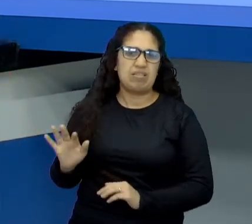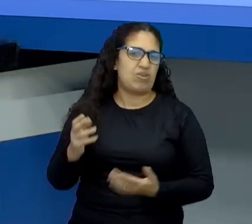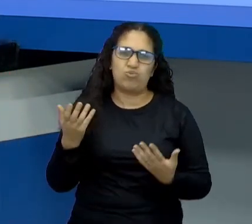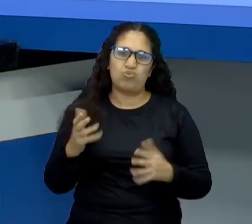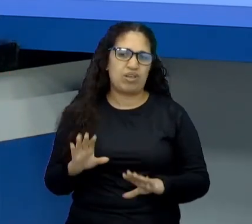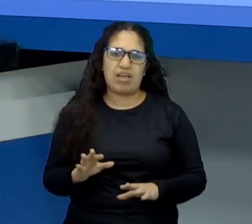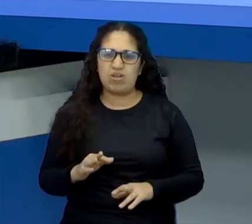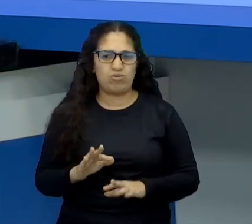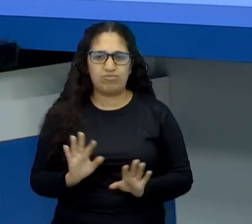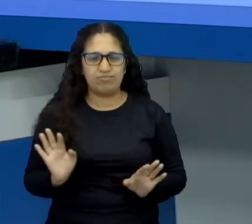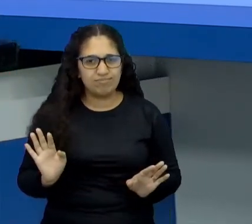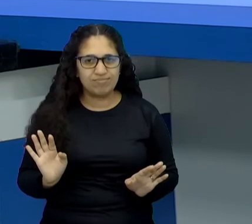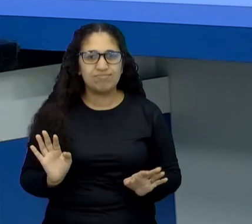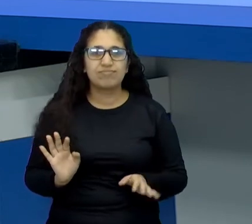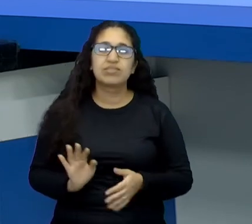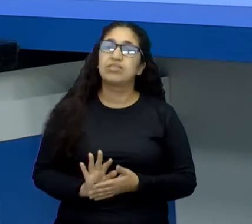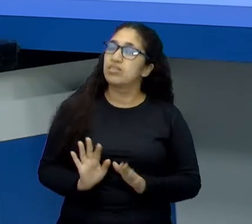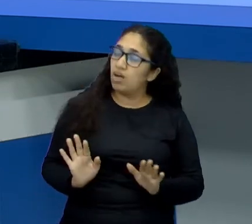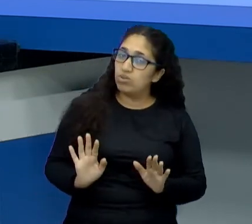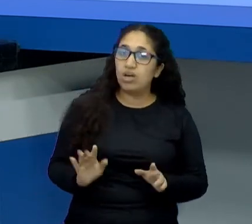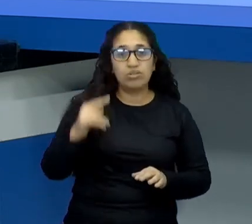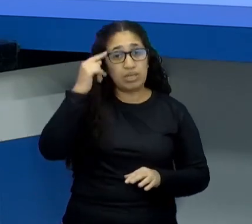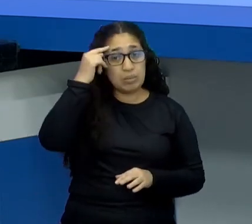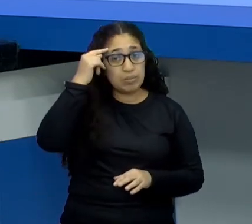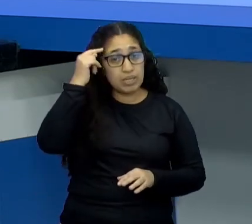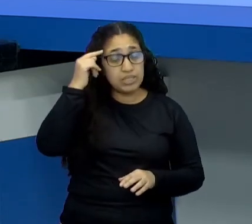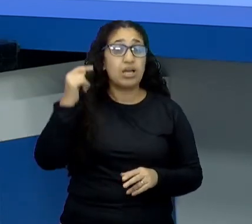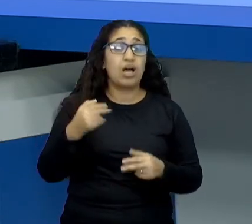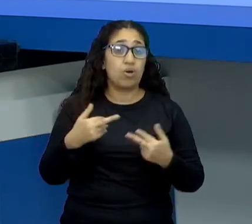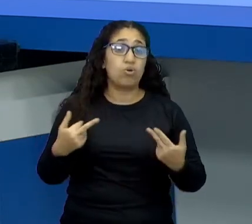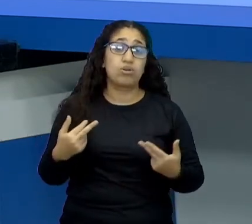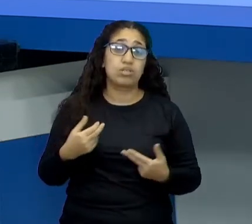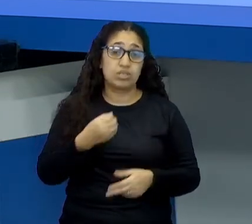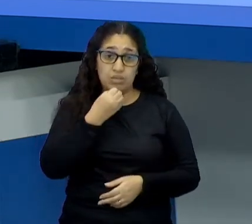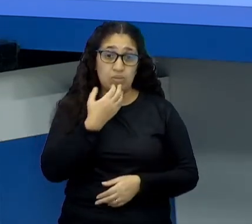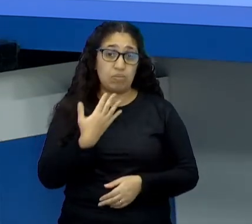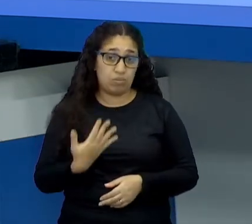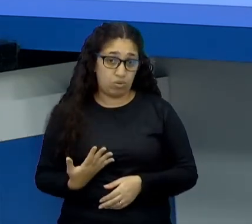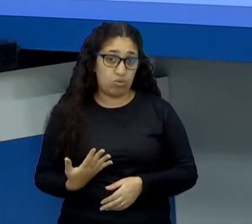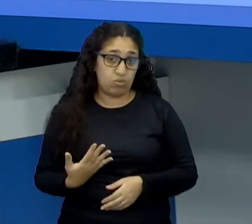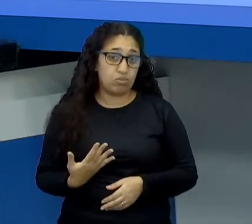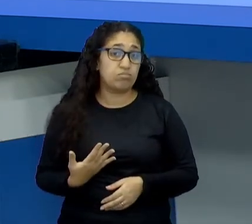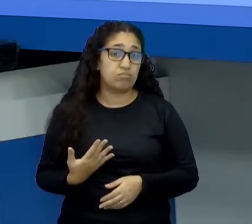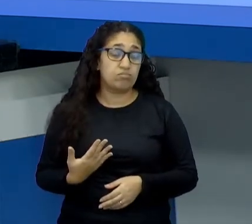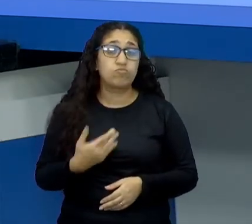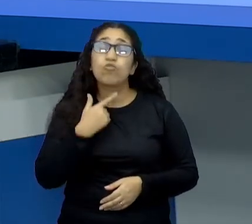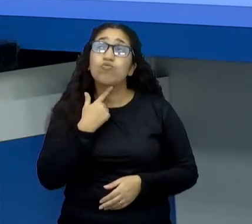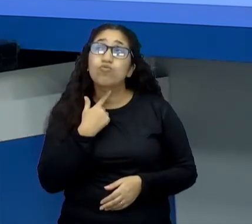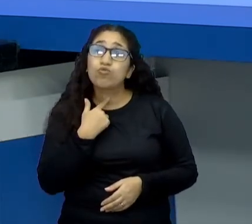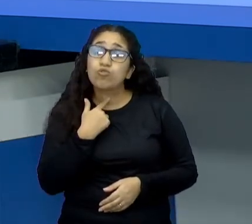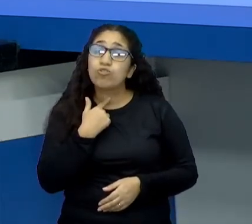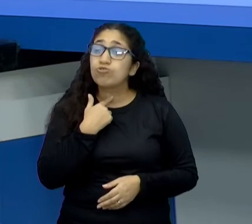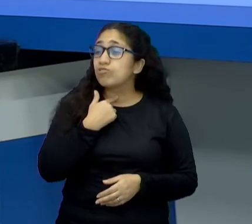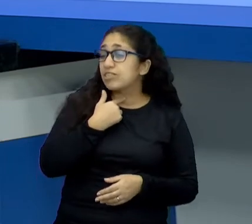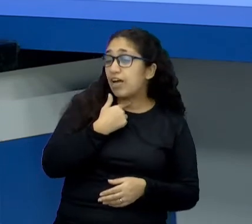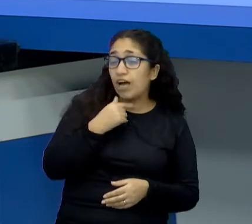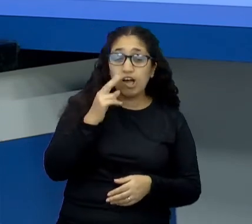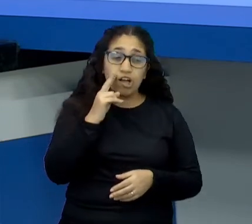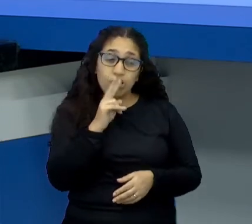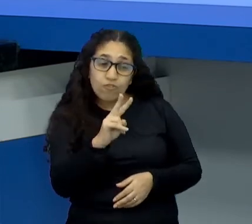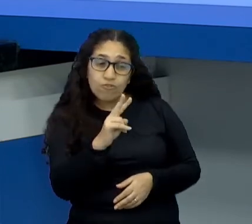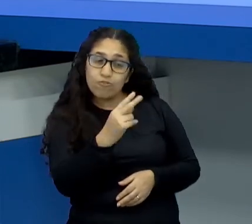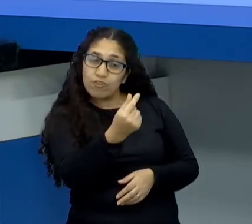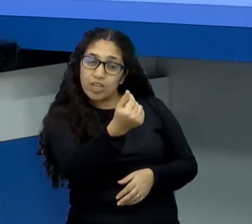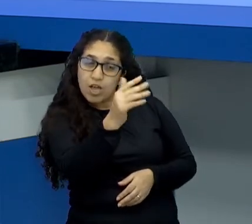que nada de ruim aconteça. Então, a gente tem que sempre pensar aí pras coisas boas, né? Pros nossos desejos aí promocionais. Vier uma